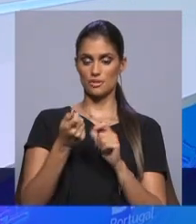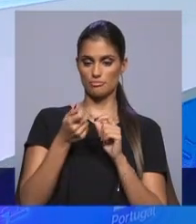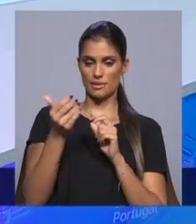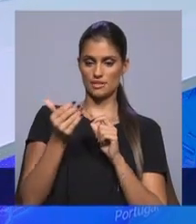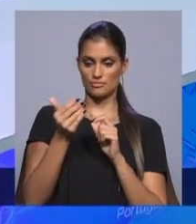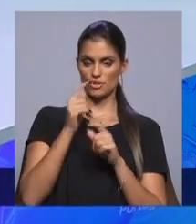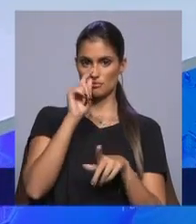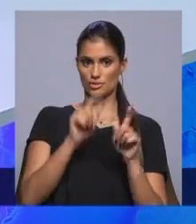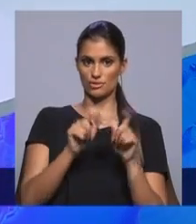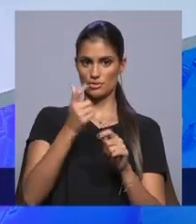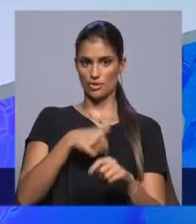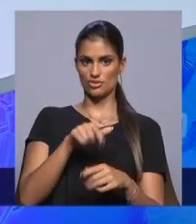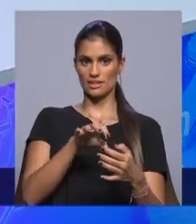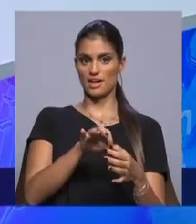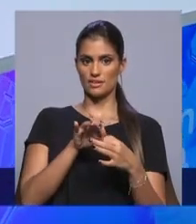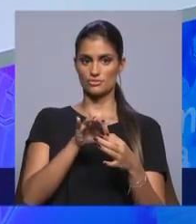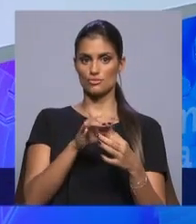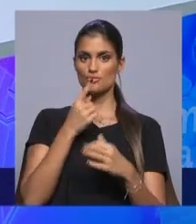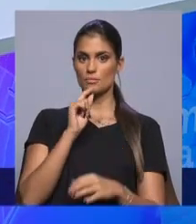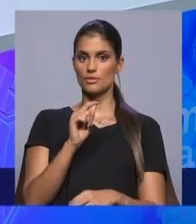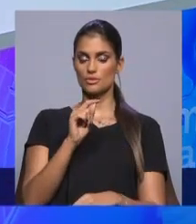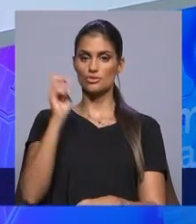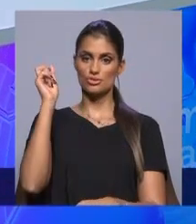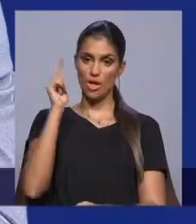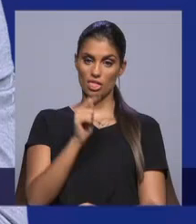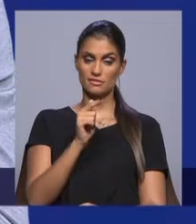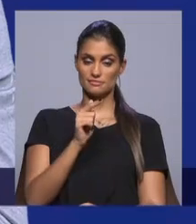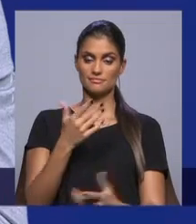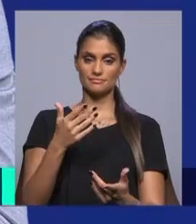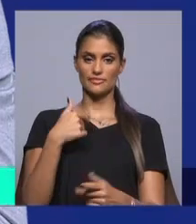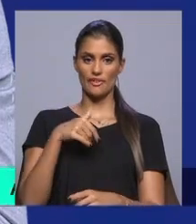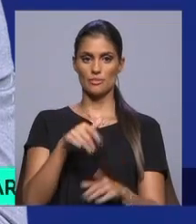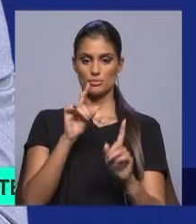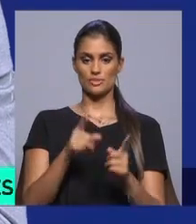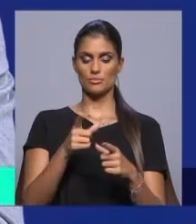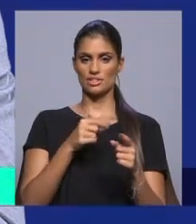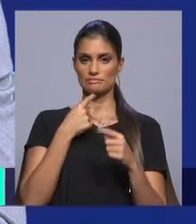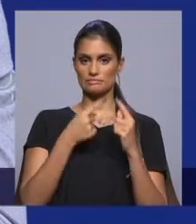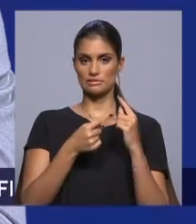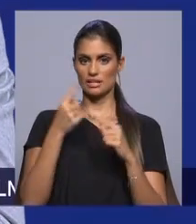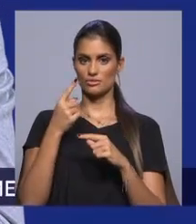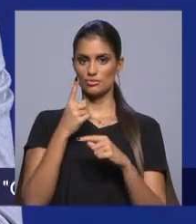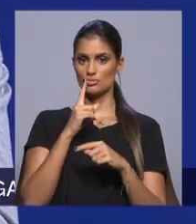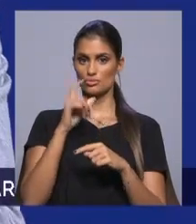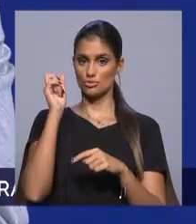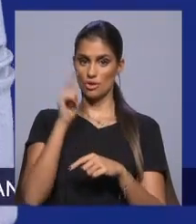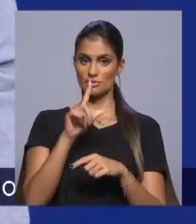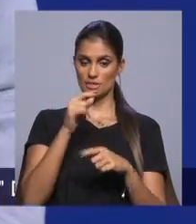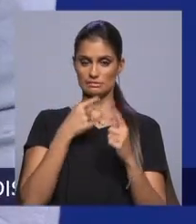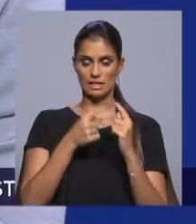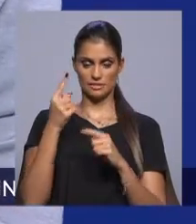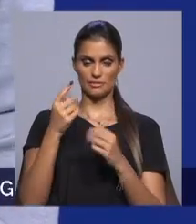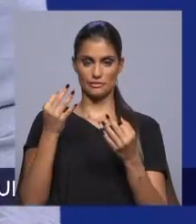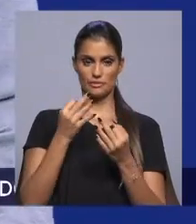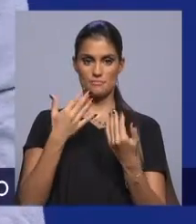ser humano, estamos intimamente ligados a ela, chamada Sol. É verdade, mas vamos começar por uma estrela estranha. Não é que o nosso Sol também não seja estranho, mas